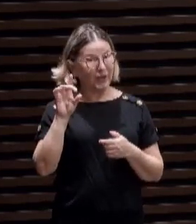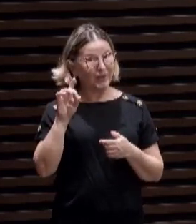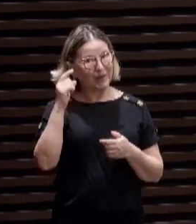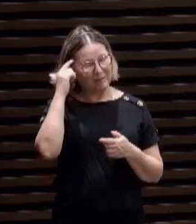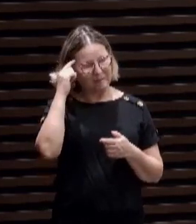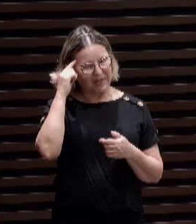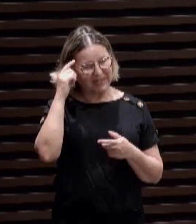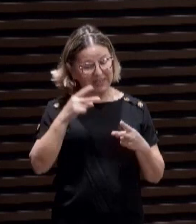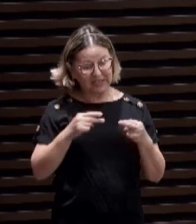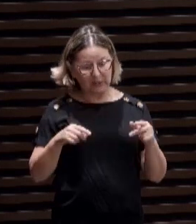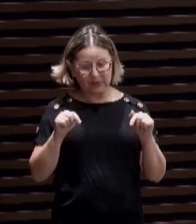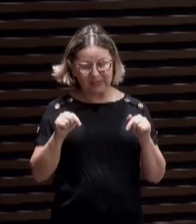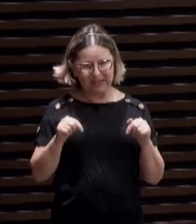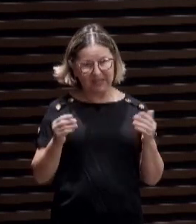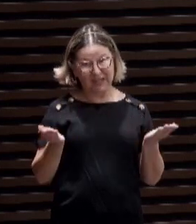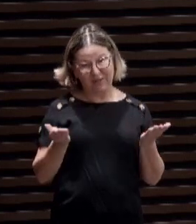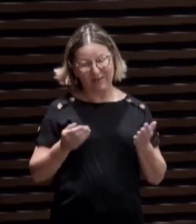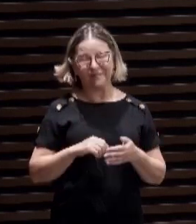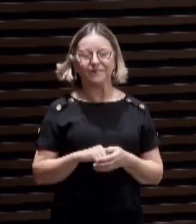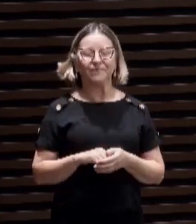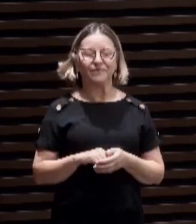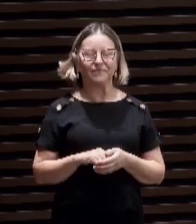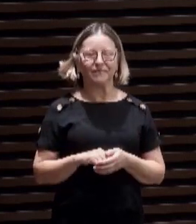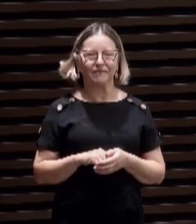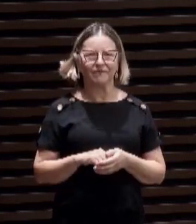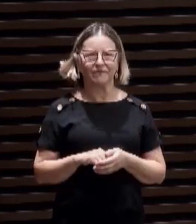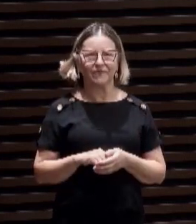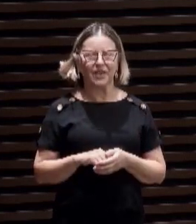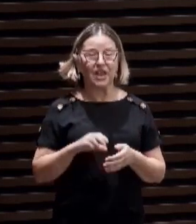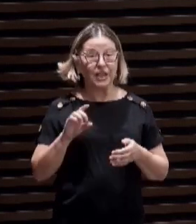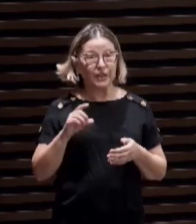agora. O individualismo exacerbado e o